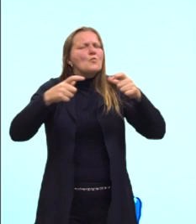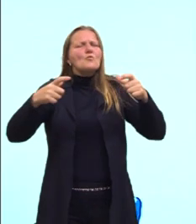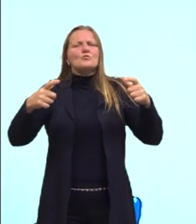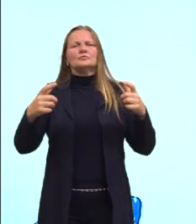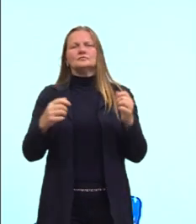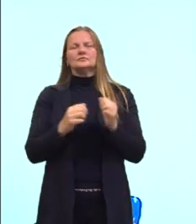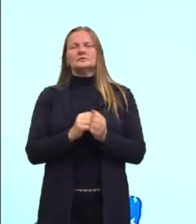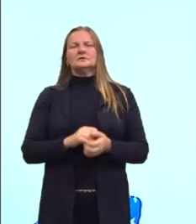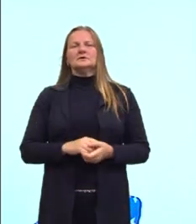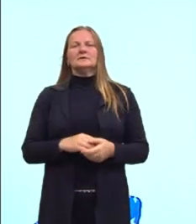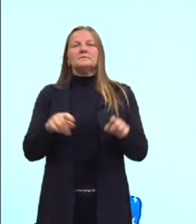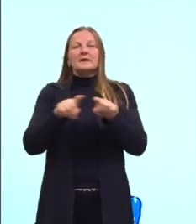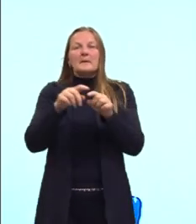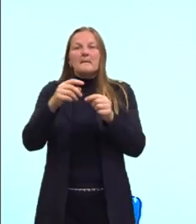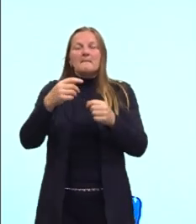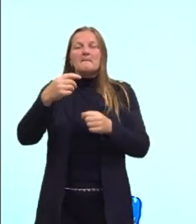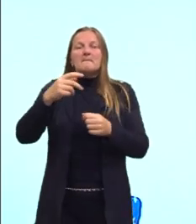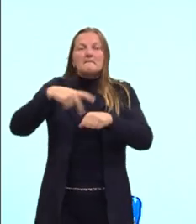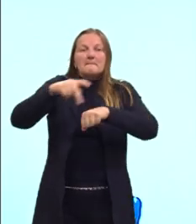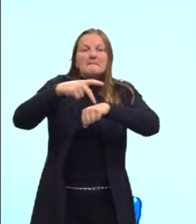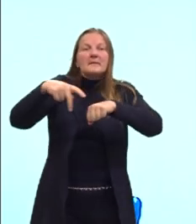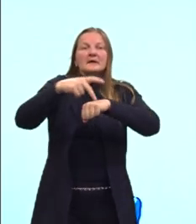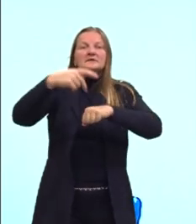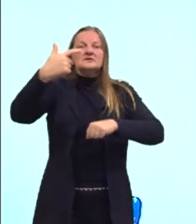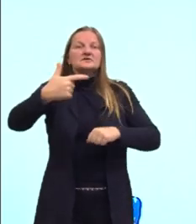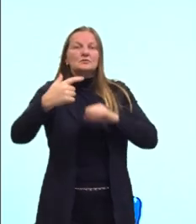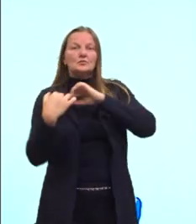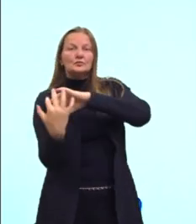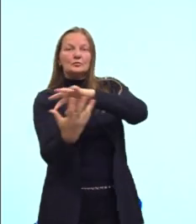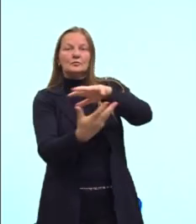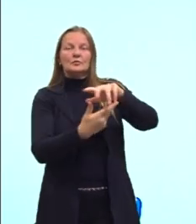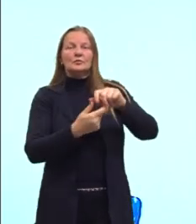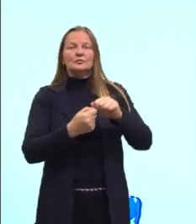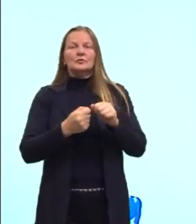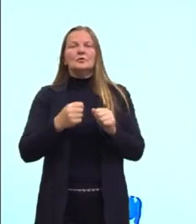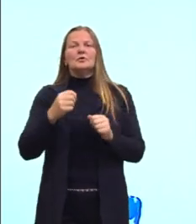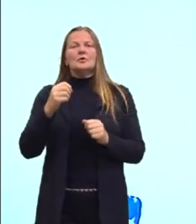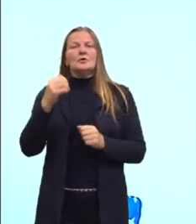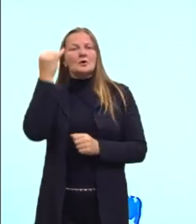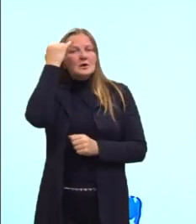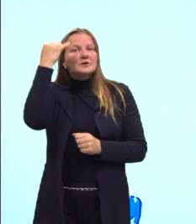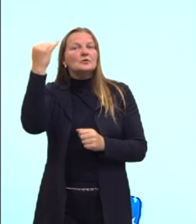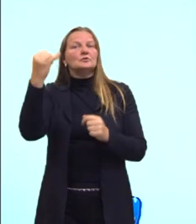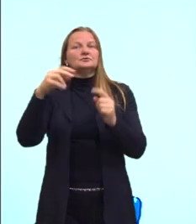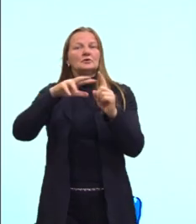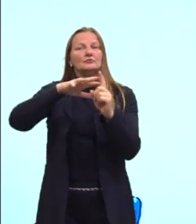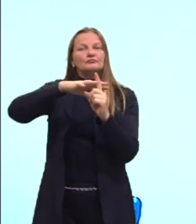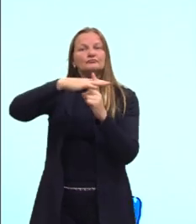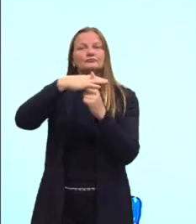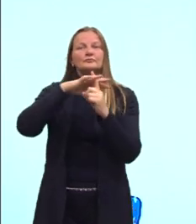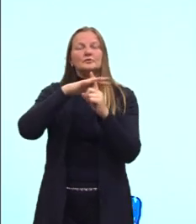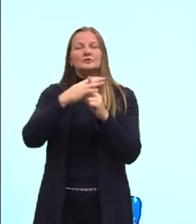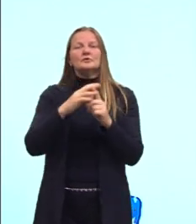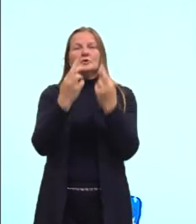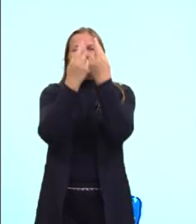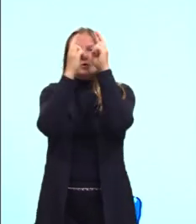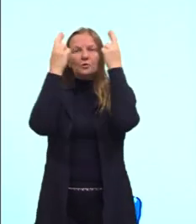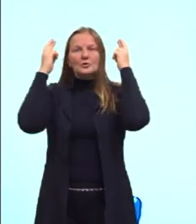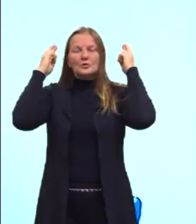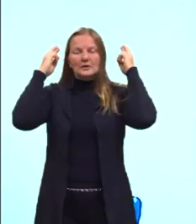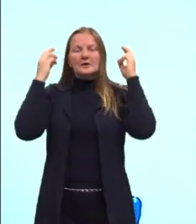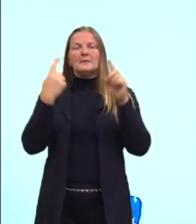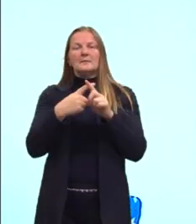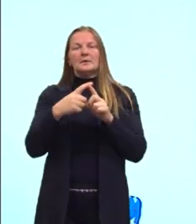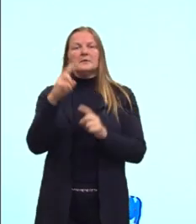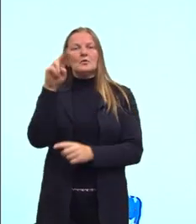formadas aquela coisa toda países de segundo mundo são os países da ideologia socialista né liberados pela união soviética